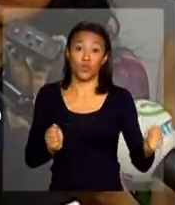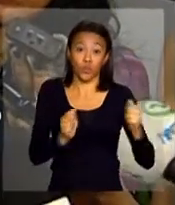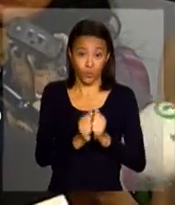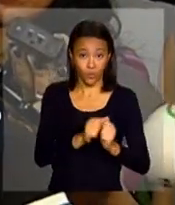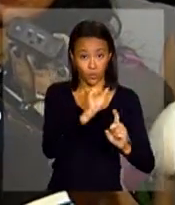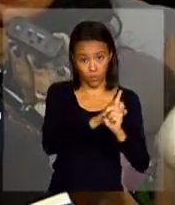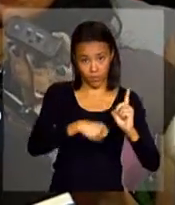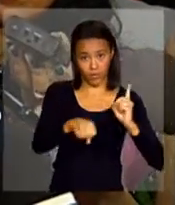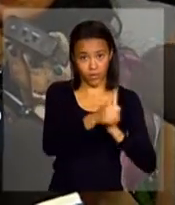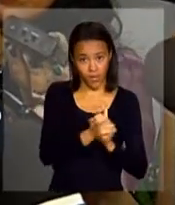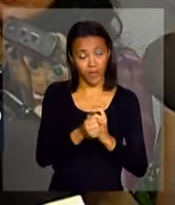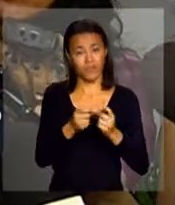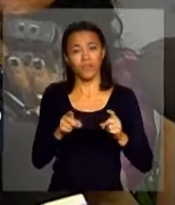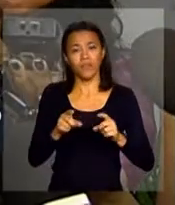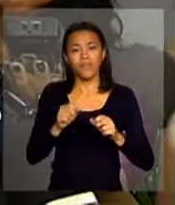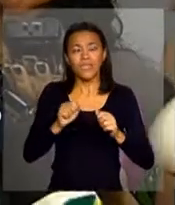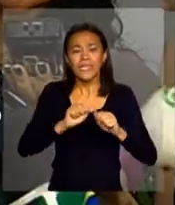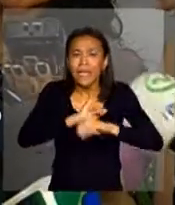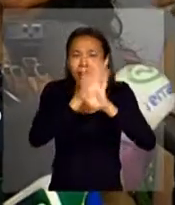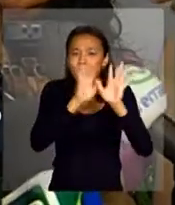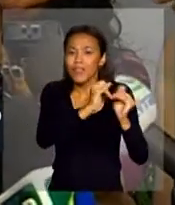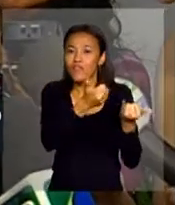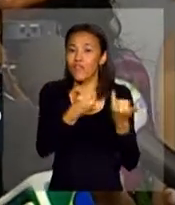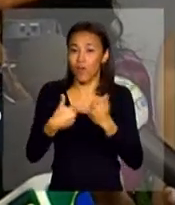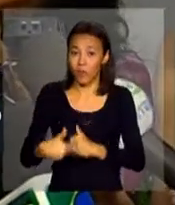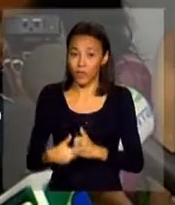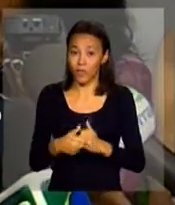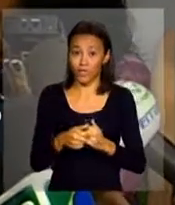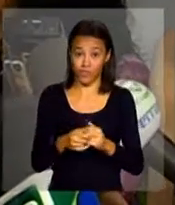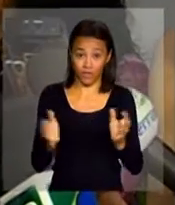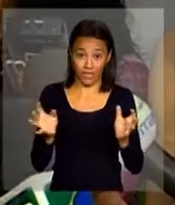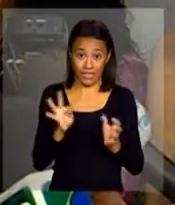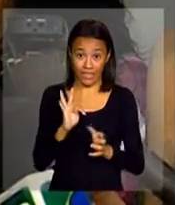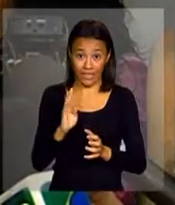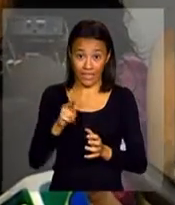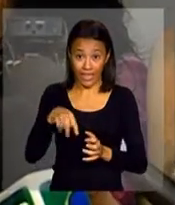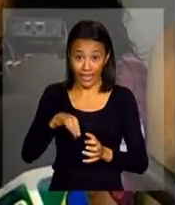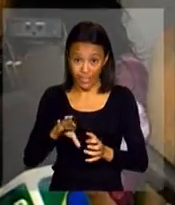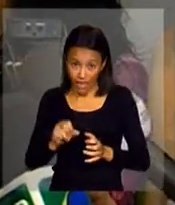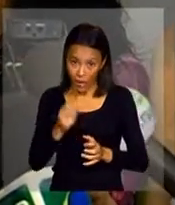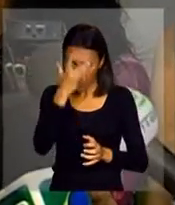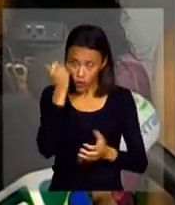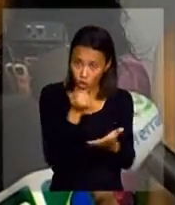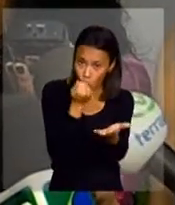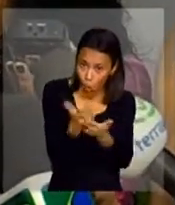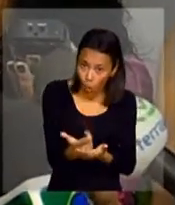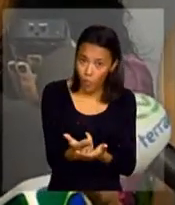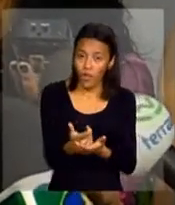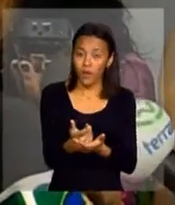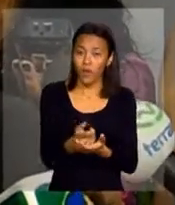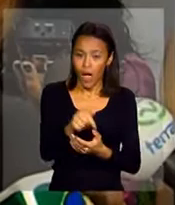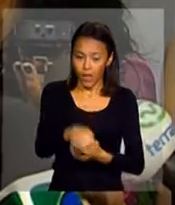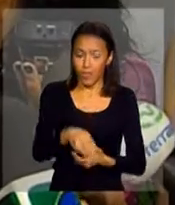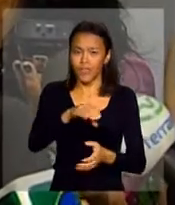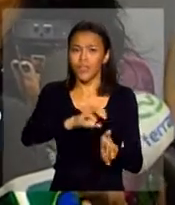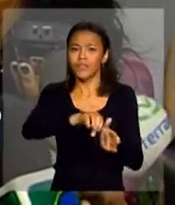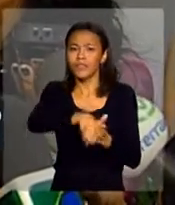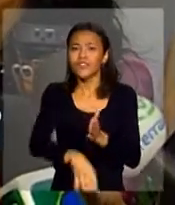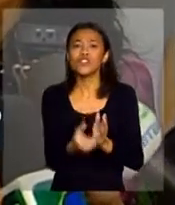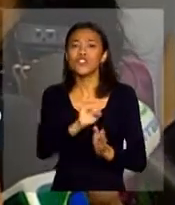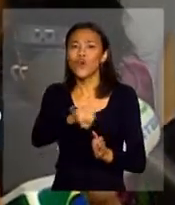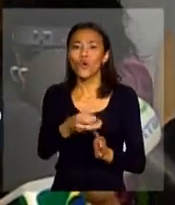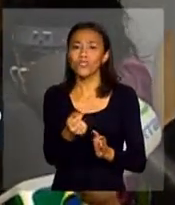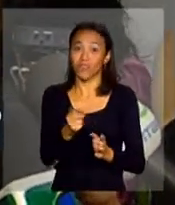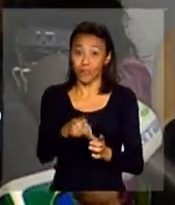sociedade e a transparência na informação técnica para aqueles que comprem a soja brasileira saibam que estão comprando algo que não está levando